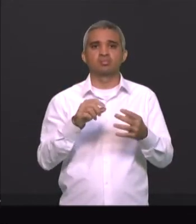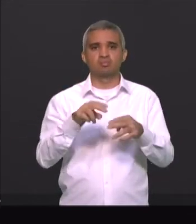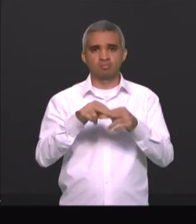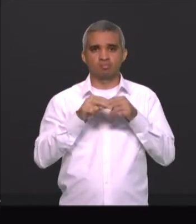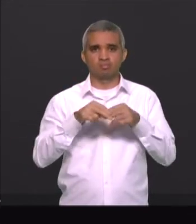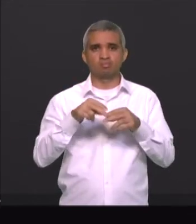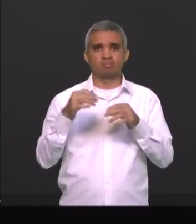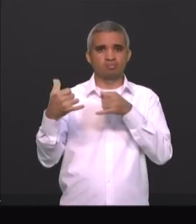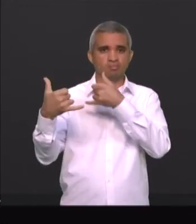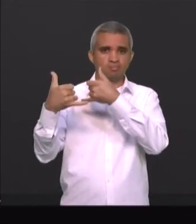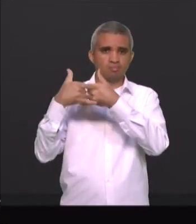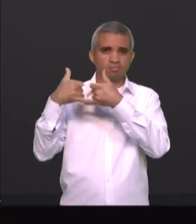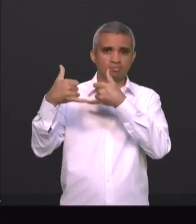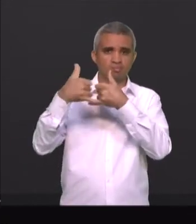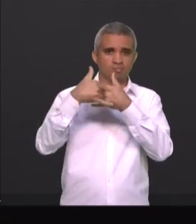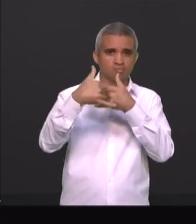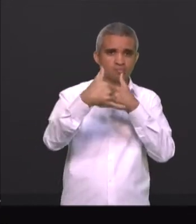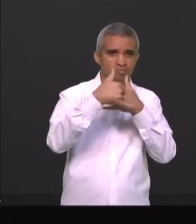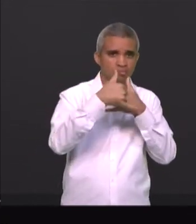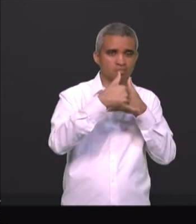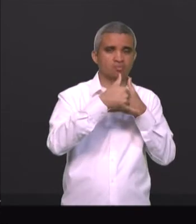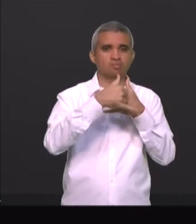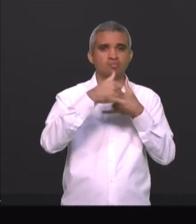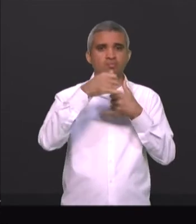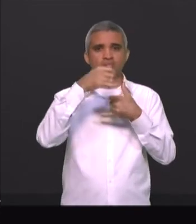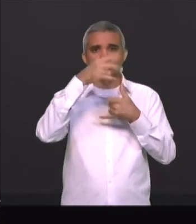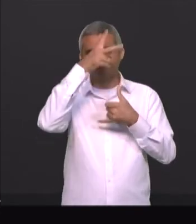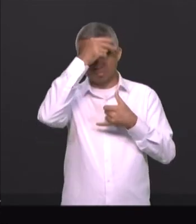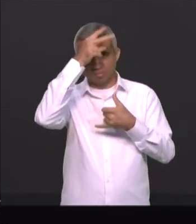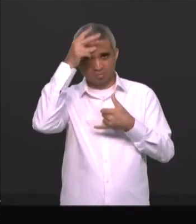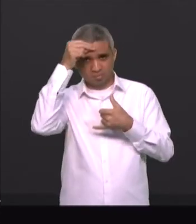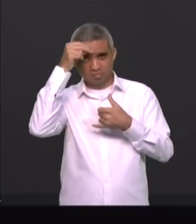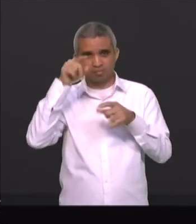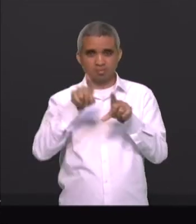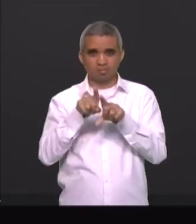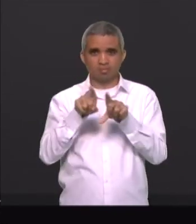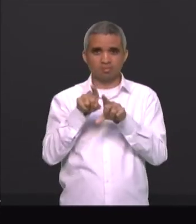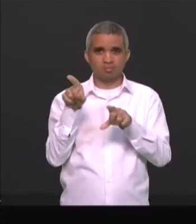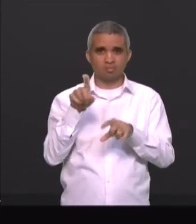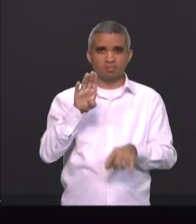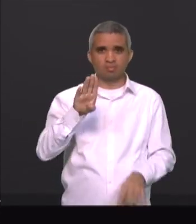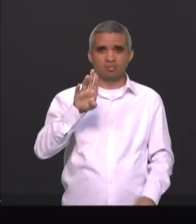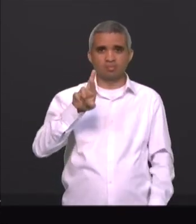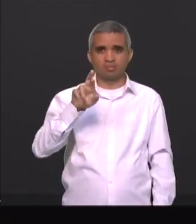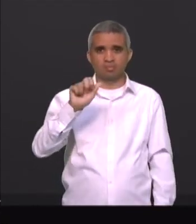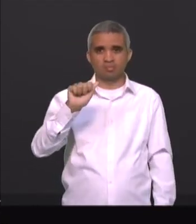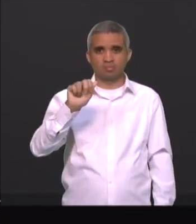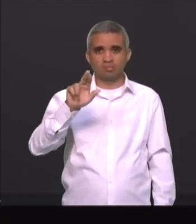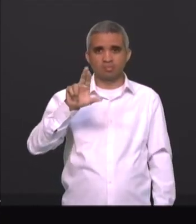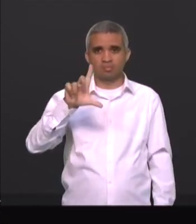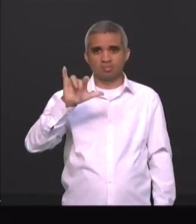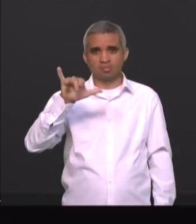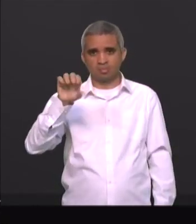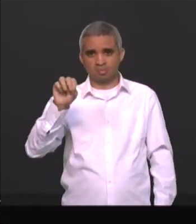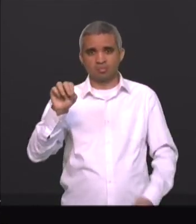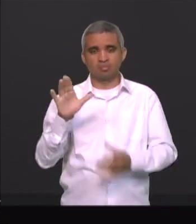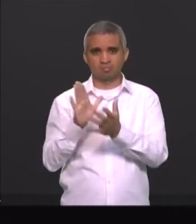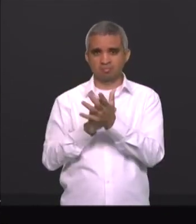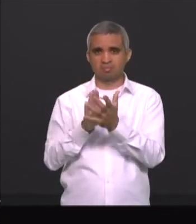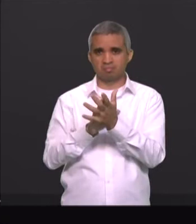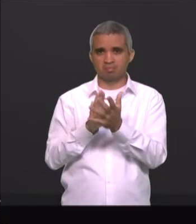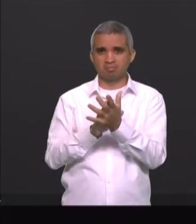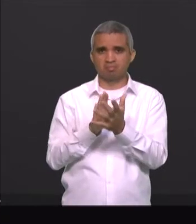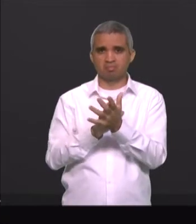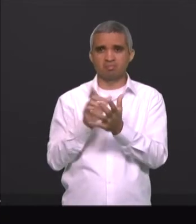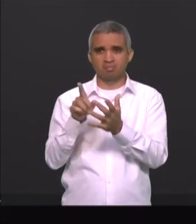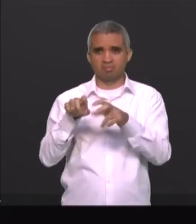em contato com a gente, e a gente, o Braulio, eu quero agradecer o Braulio aí pelas informações, pela forma que vem conduzindo, através da